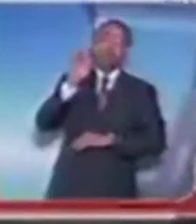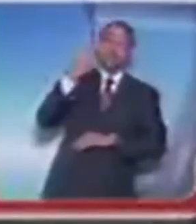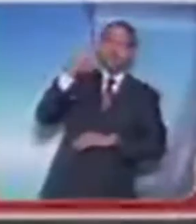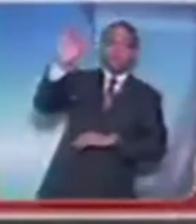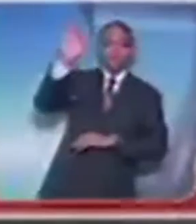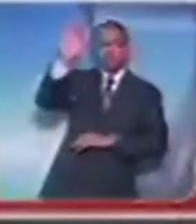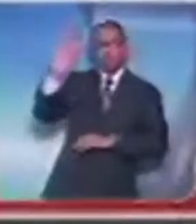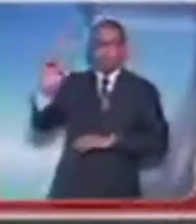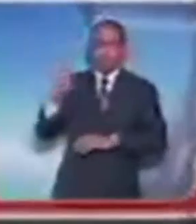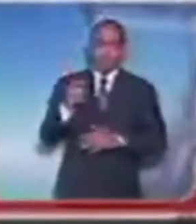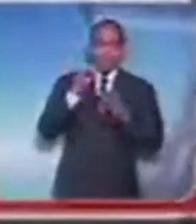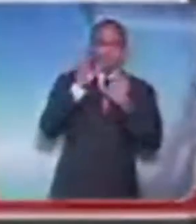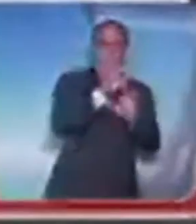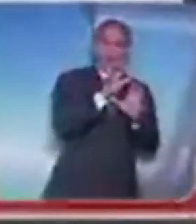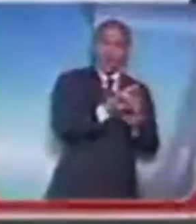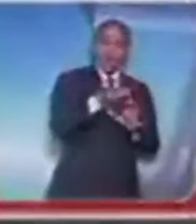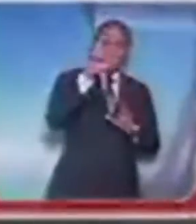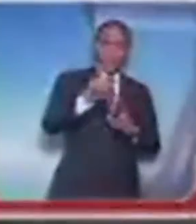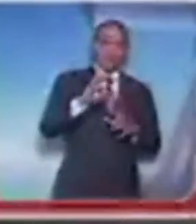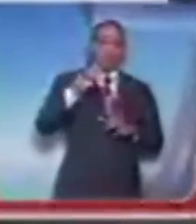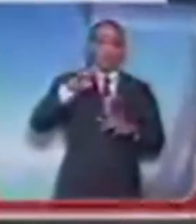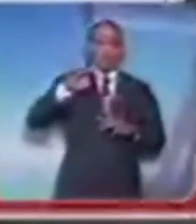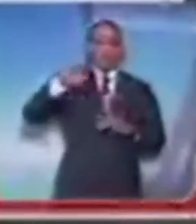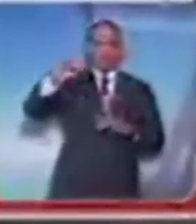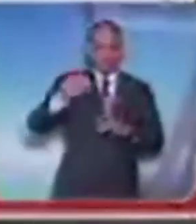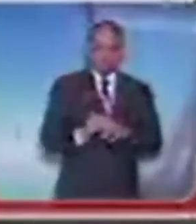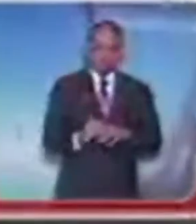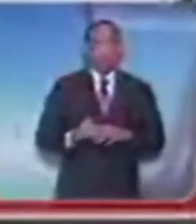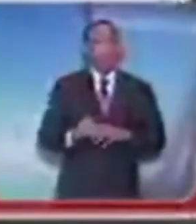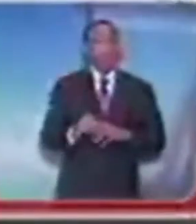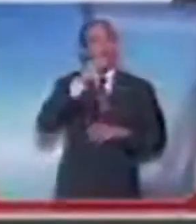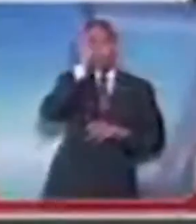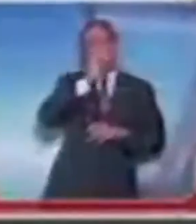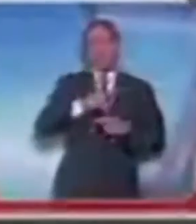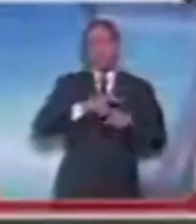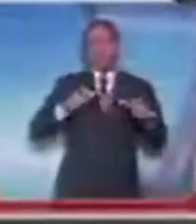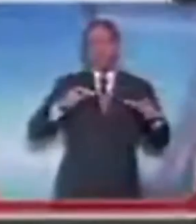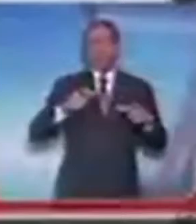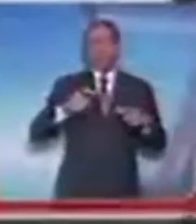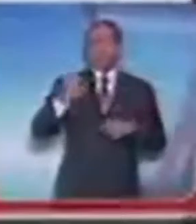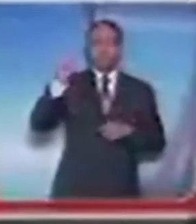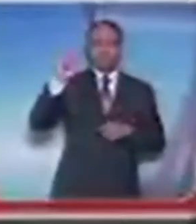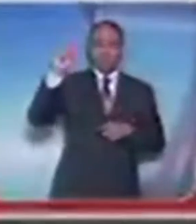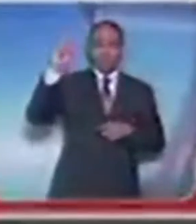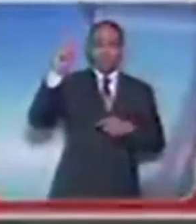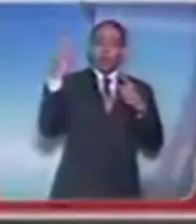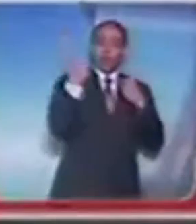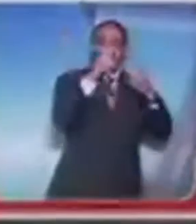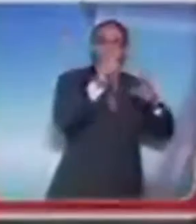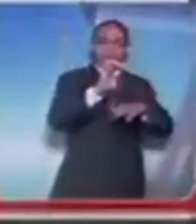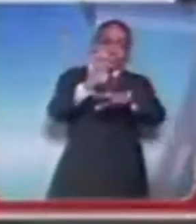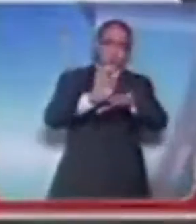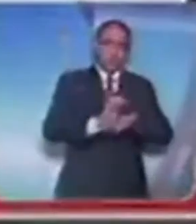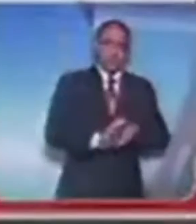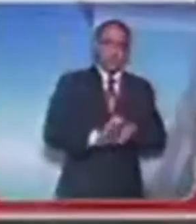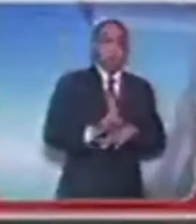Em vez de pressionarem para rebaixar a taxa de câmbio, que é um absurdo o Brasil ter o câmbio tão valorizado como nós temos, o que prejudica as exportações,